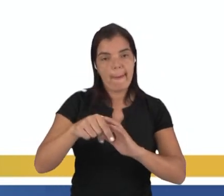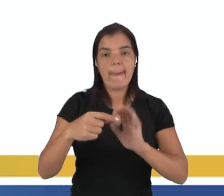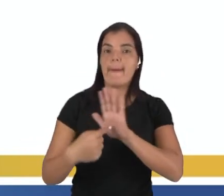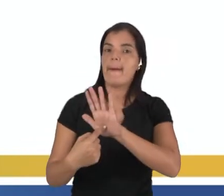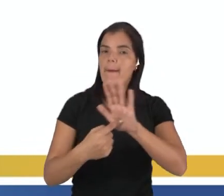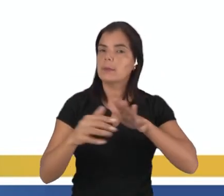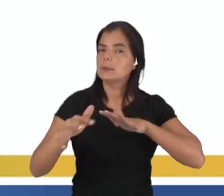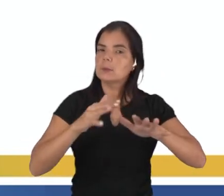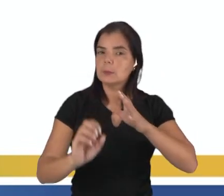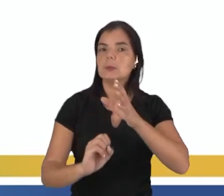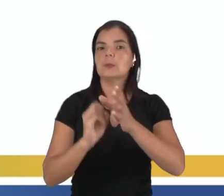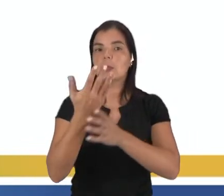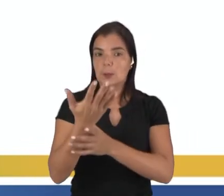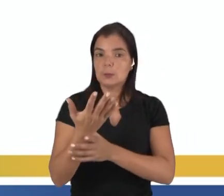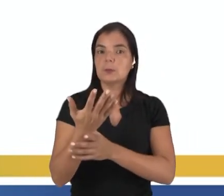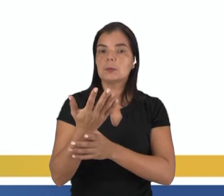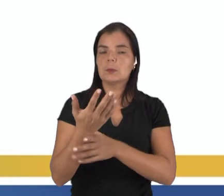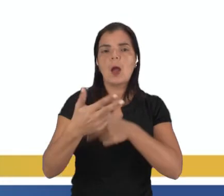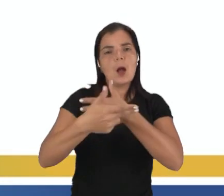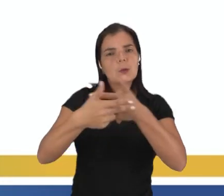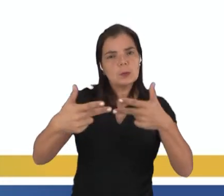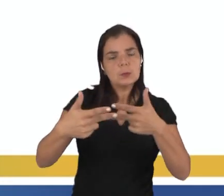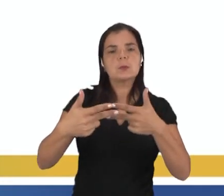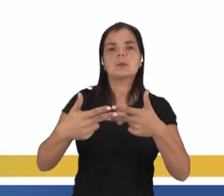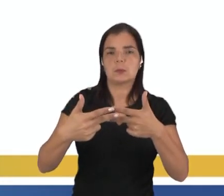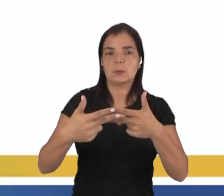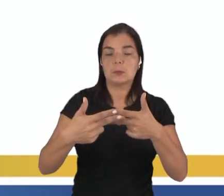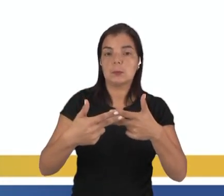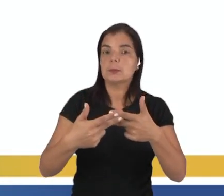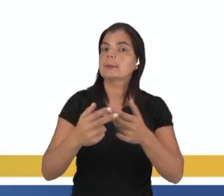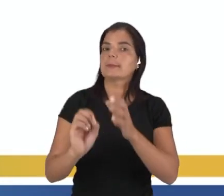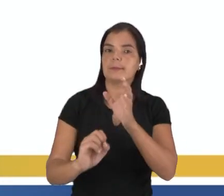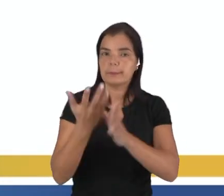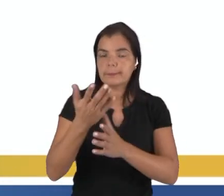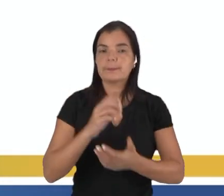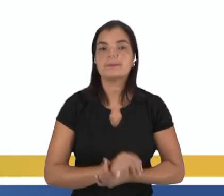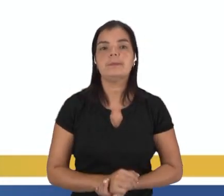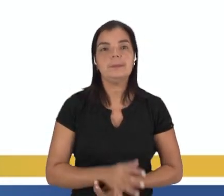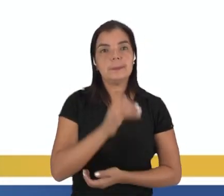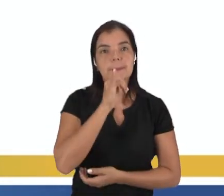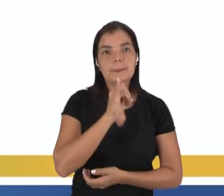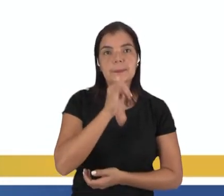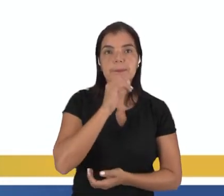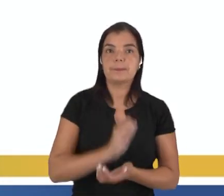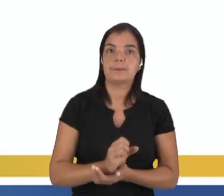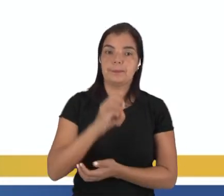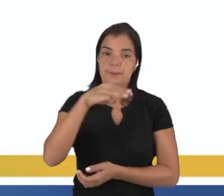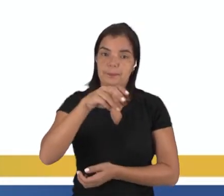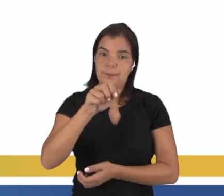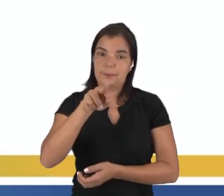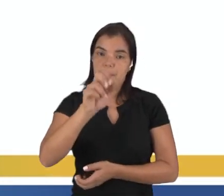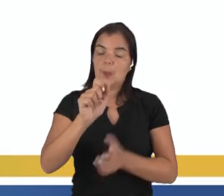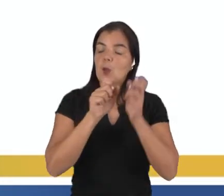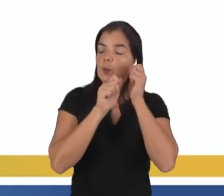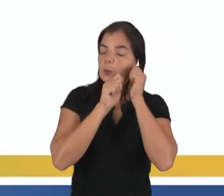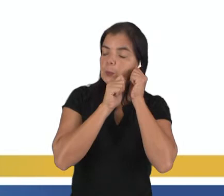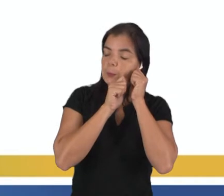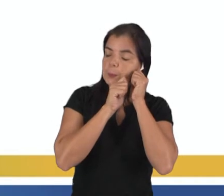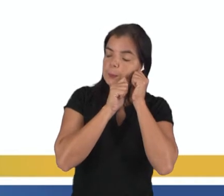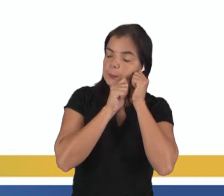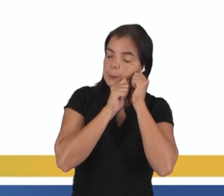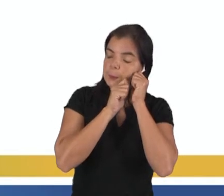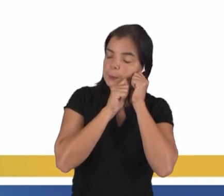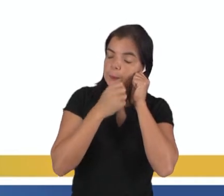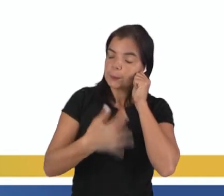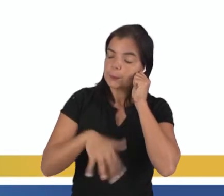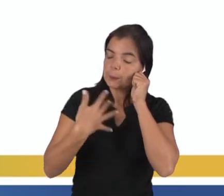indica ação, acontecimento, algo inusitado. Exemplo, Maria dormiu muito. Então, essa ação